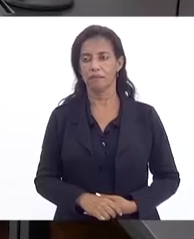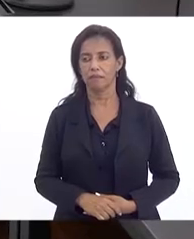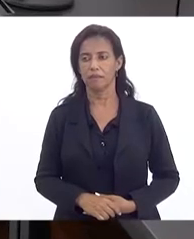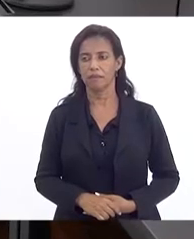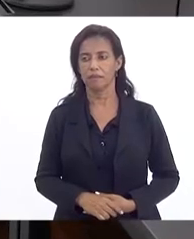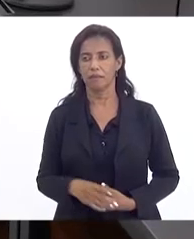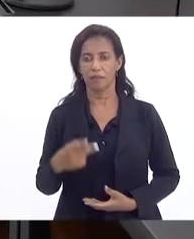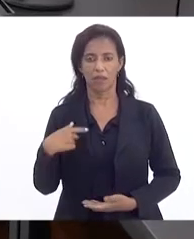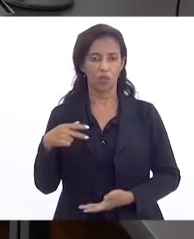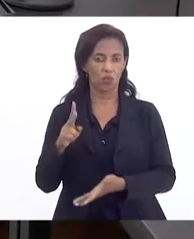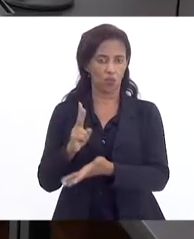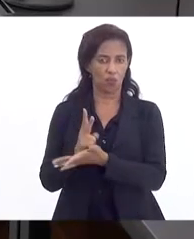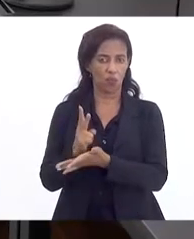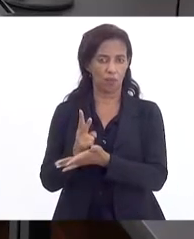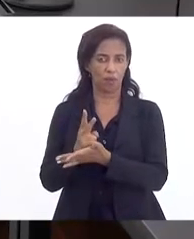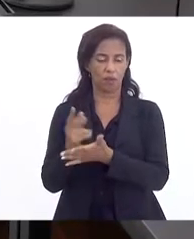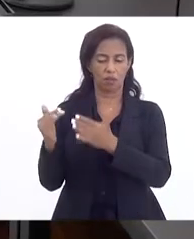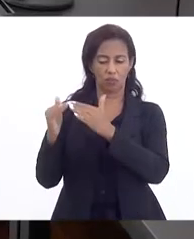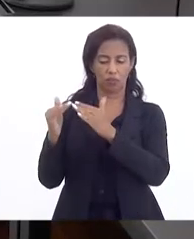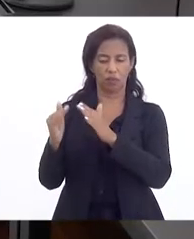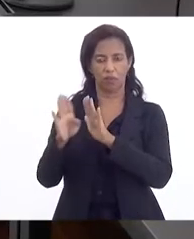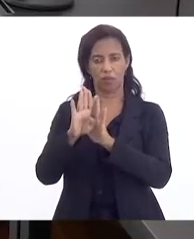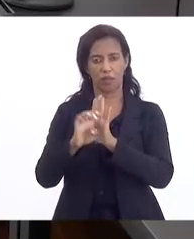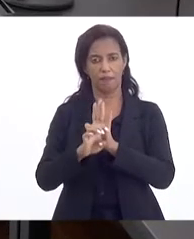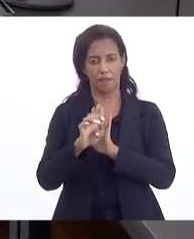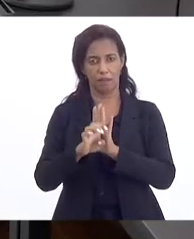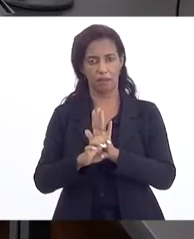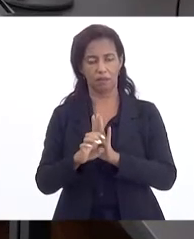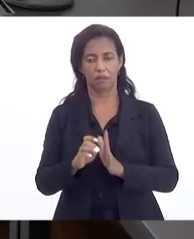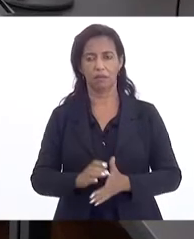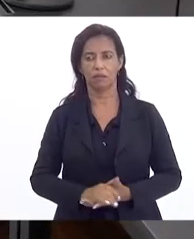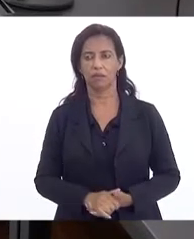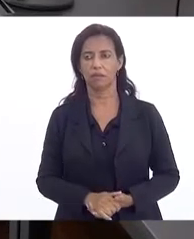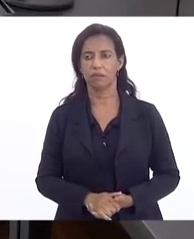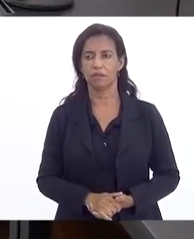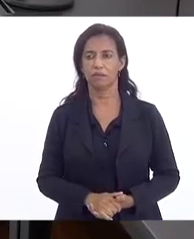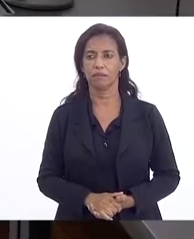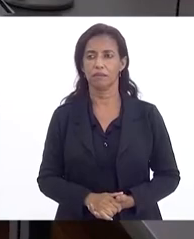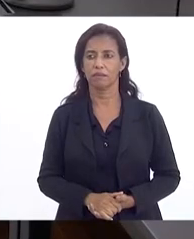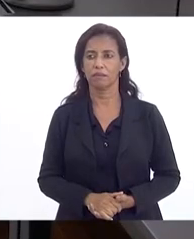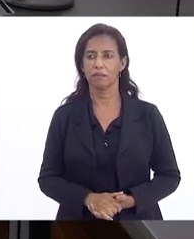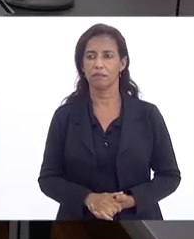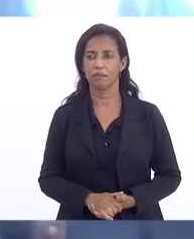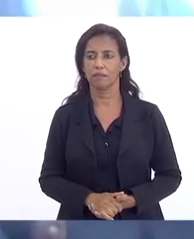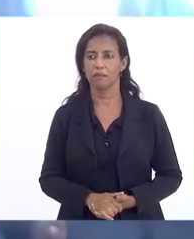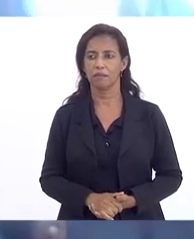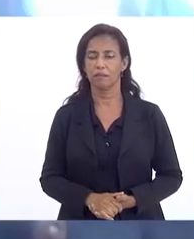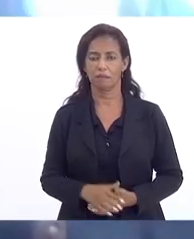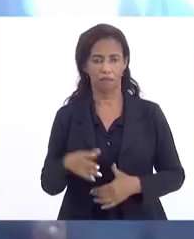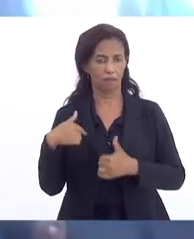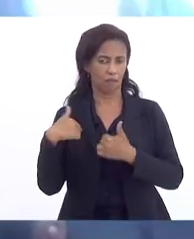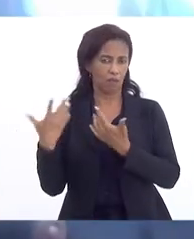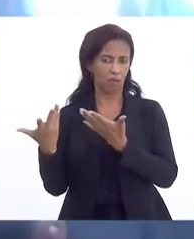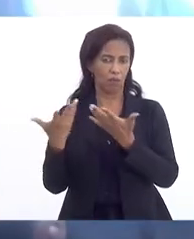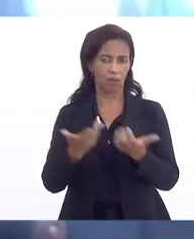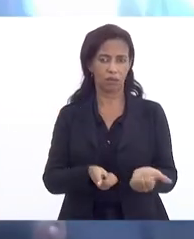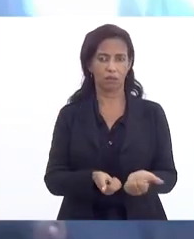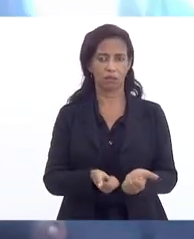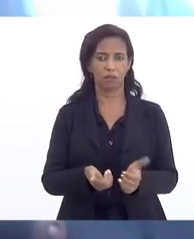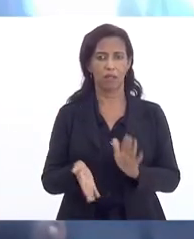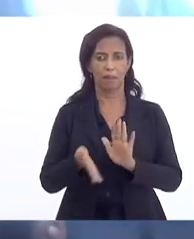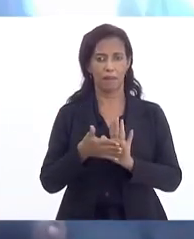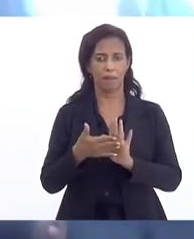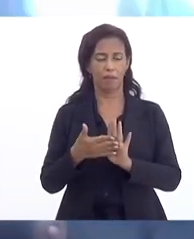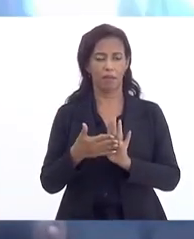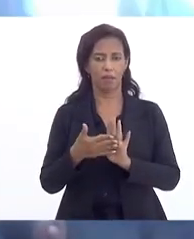Eu vou manter, eu sou a favor da emenda. Tudo bem, então eu incorporo, Márcio Pacheco. Então, parecer